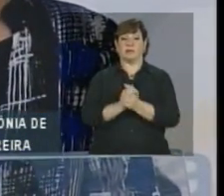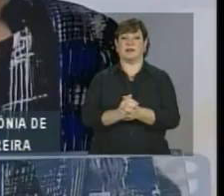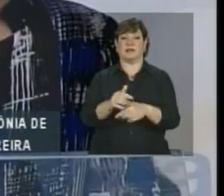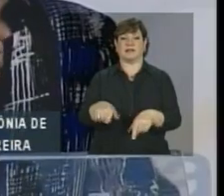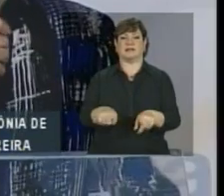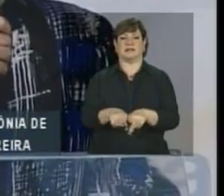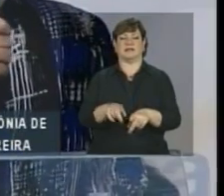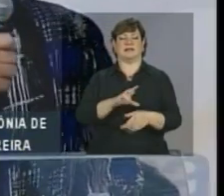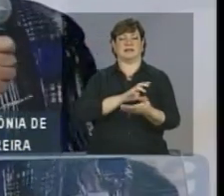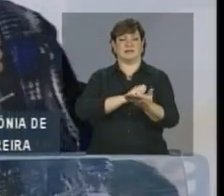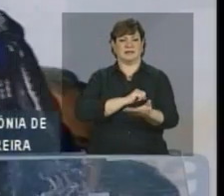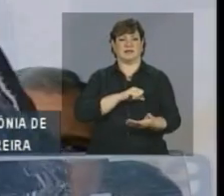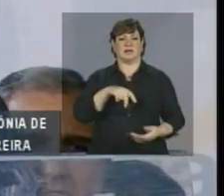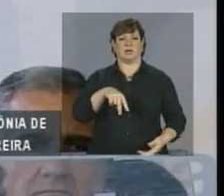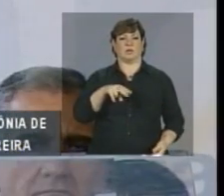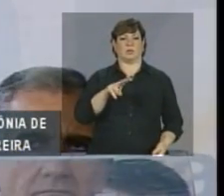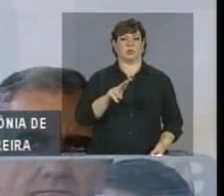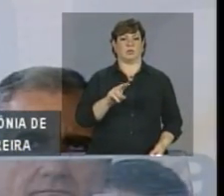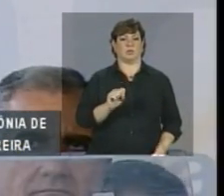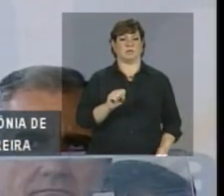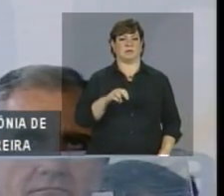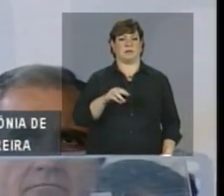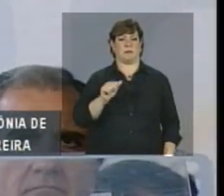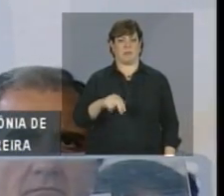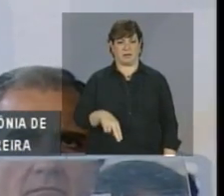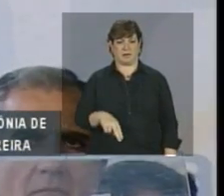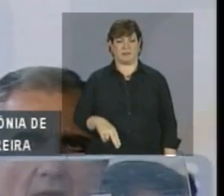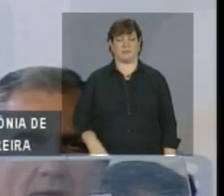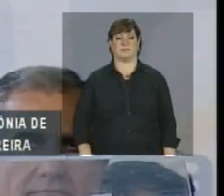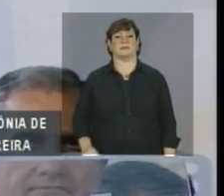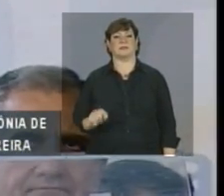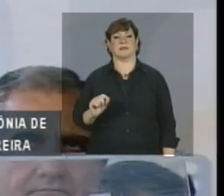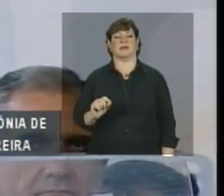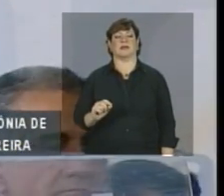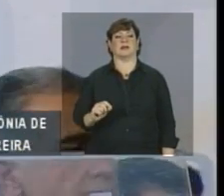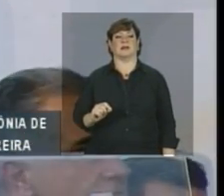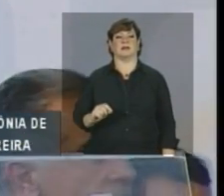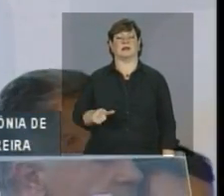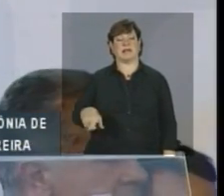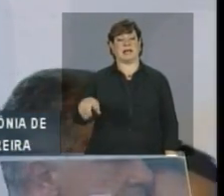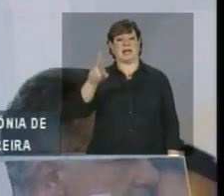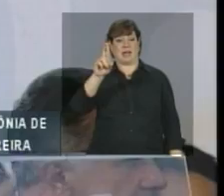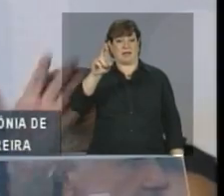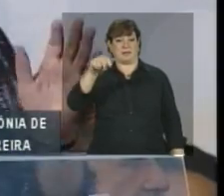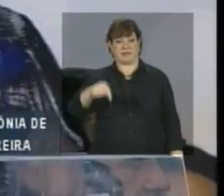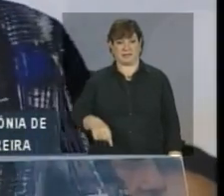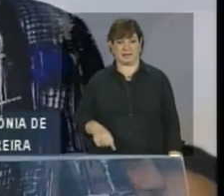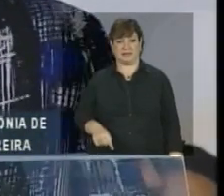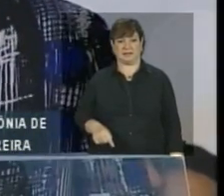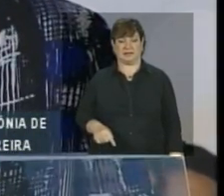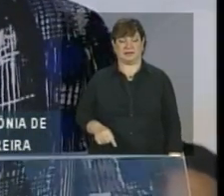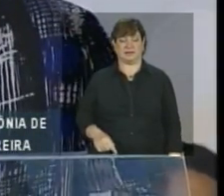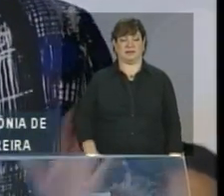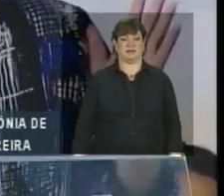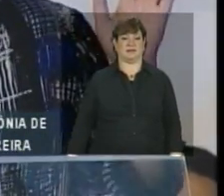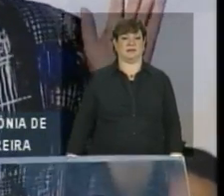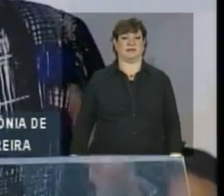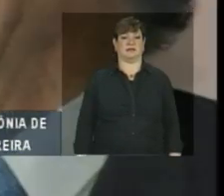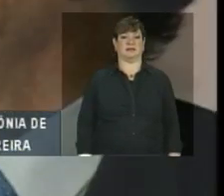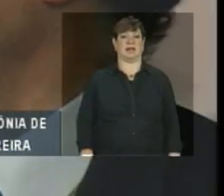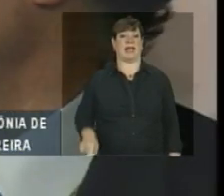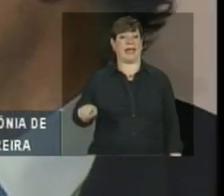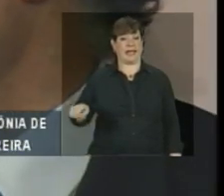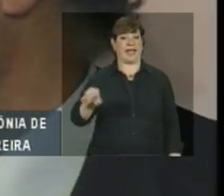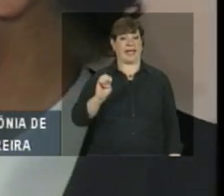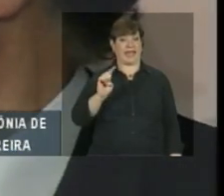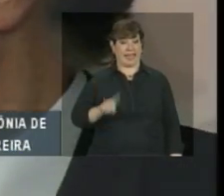querido amigo Nussmann, que representa aqui, eu diria, ele é